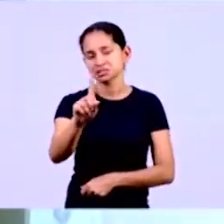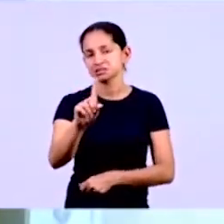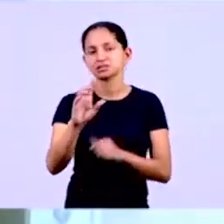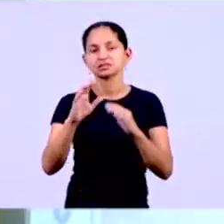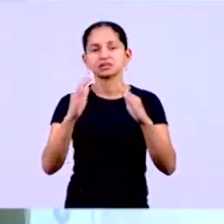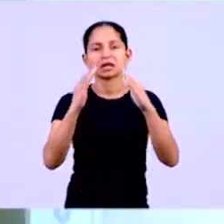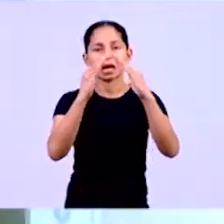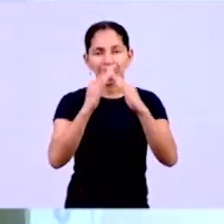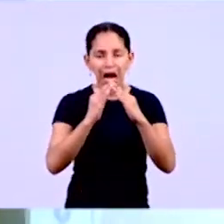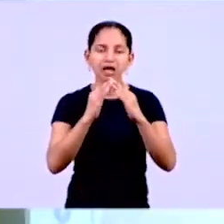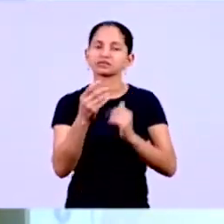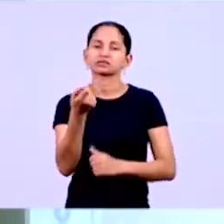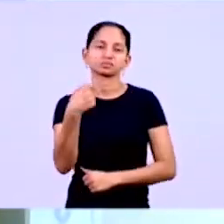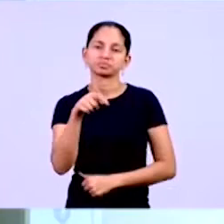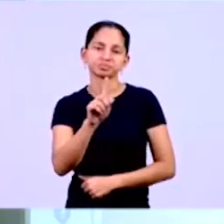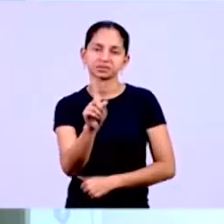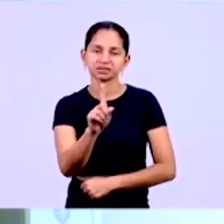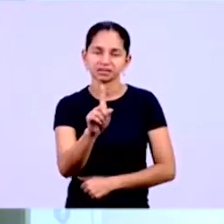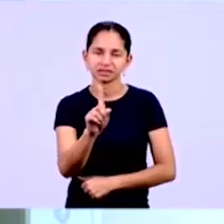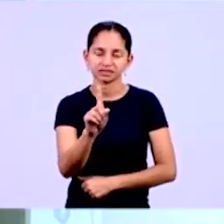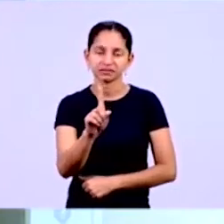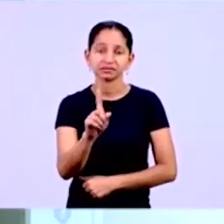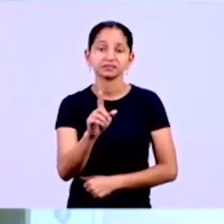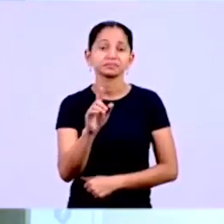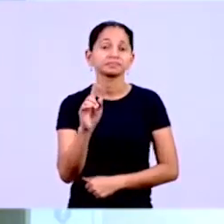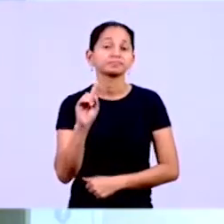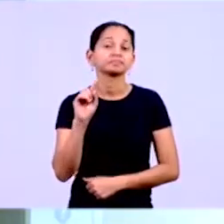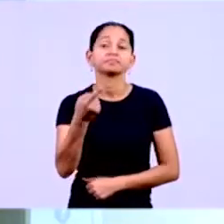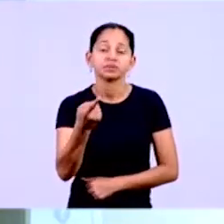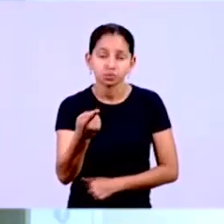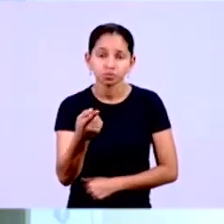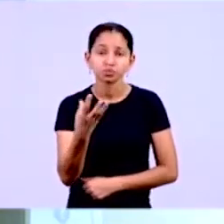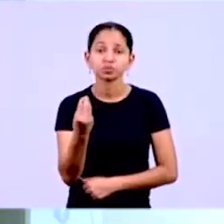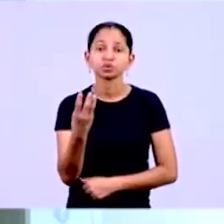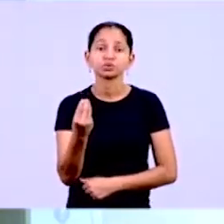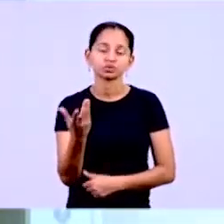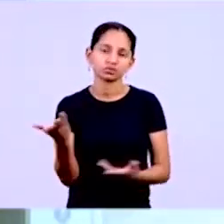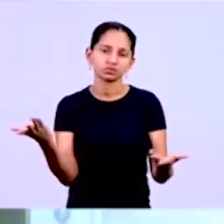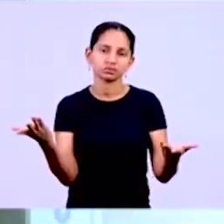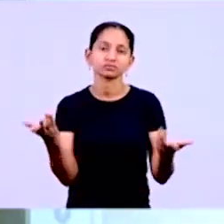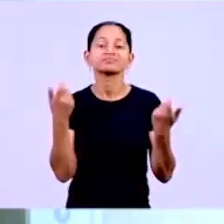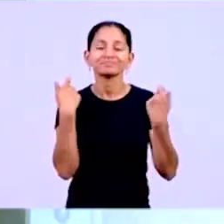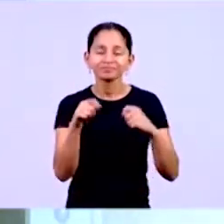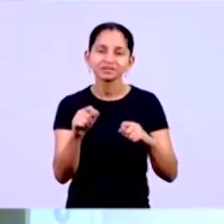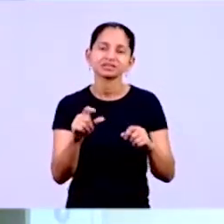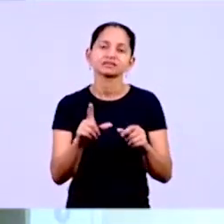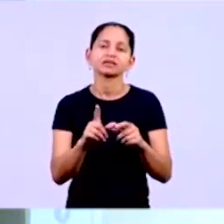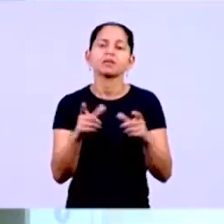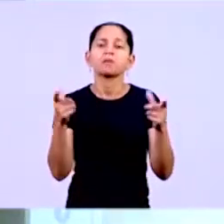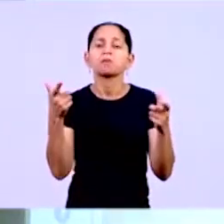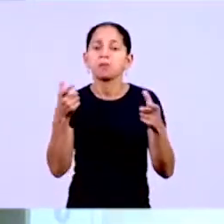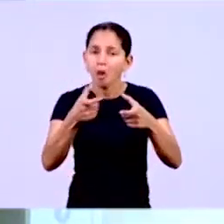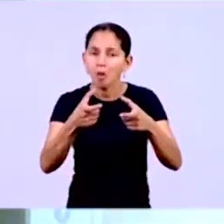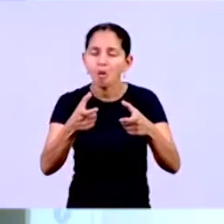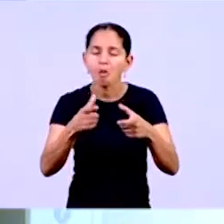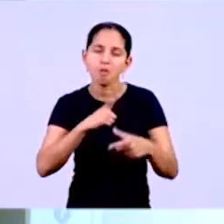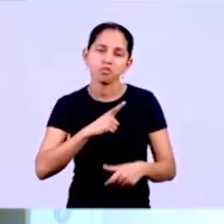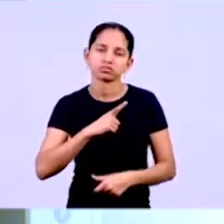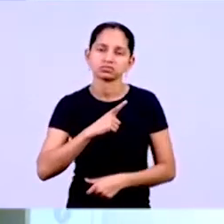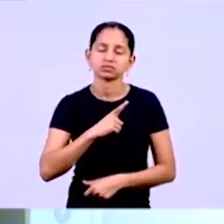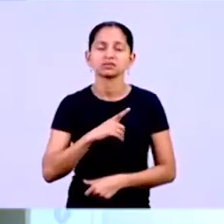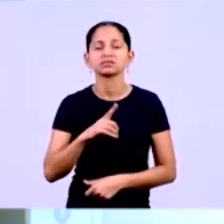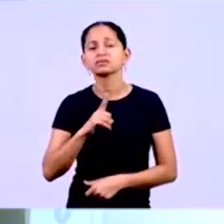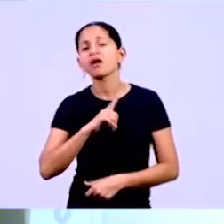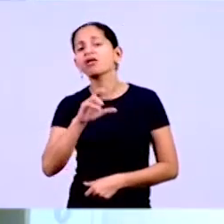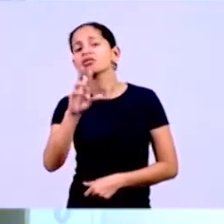pequena. Milhões de dólares. No Brasil nós temos pouquíssimos mainframes, supercomputadores. E quem é que